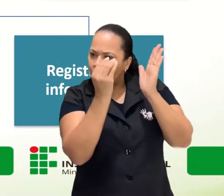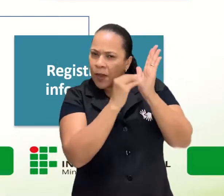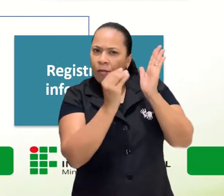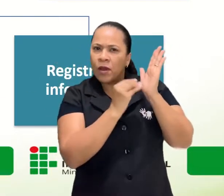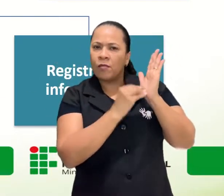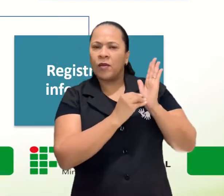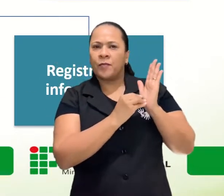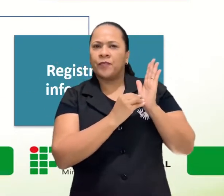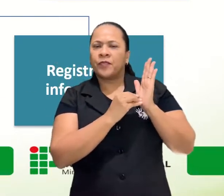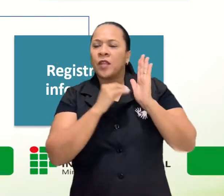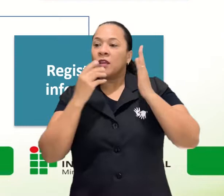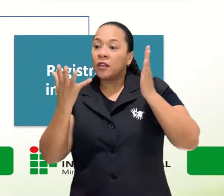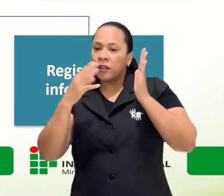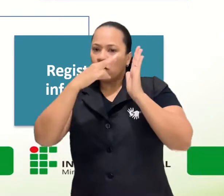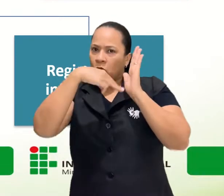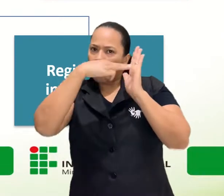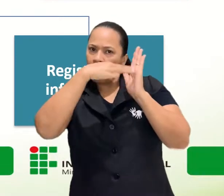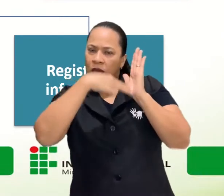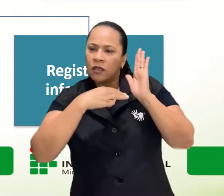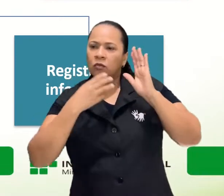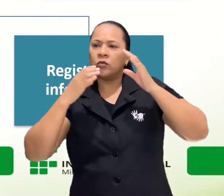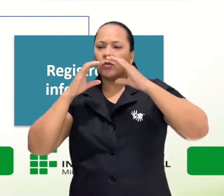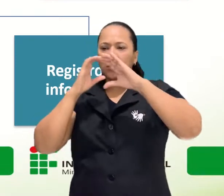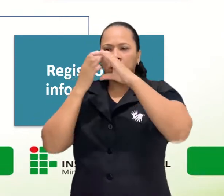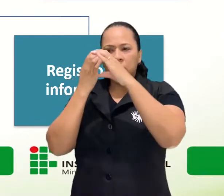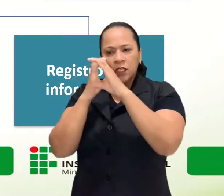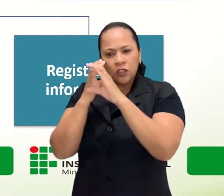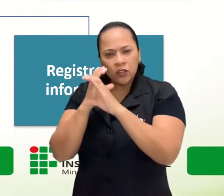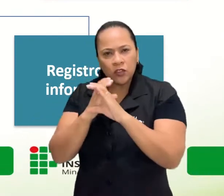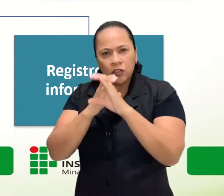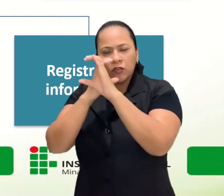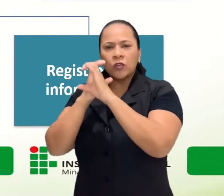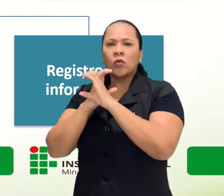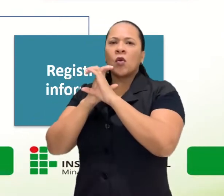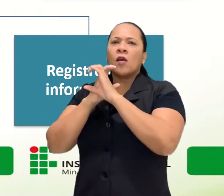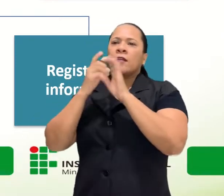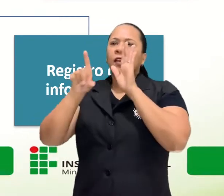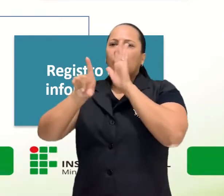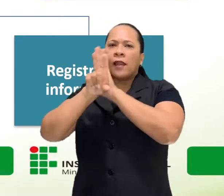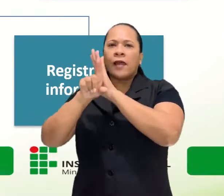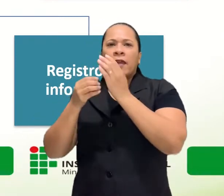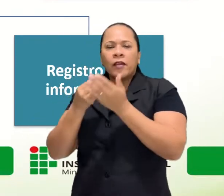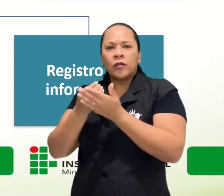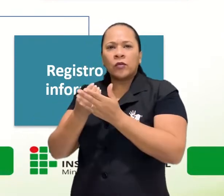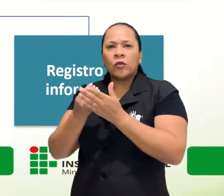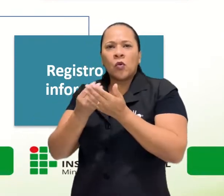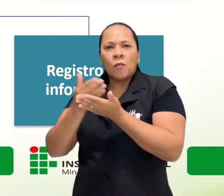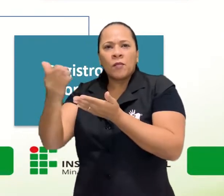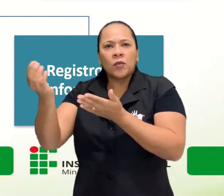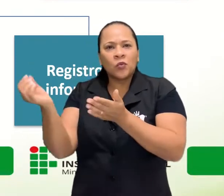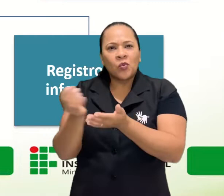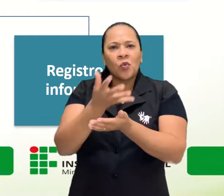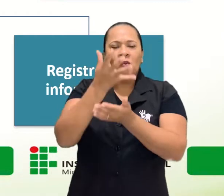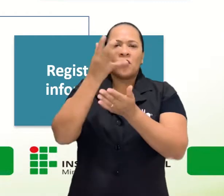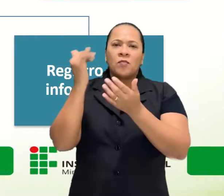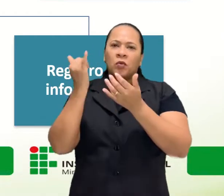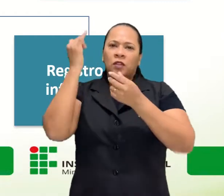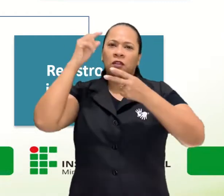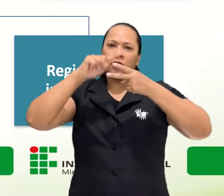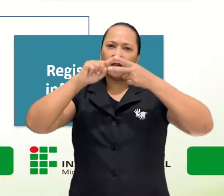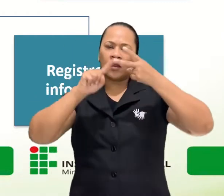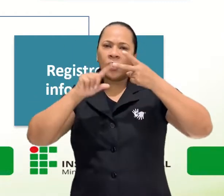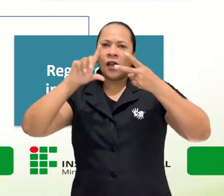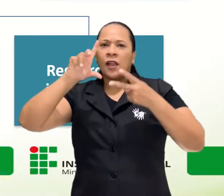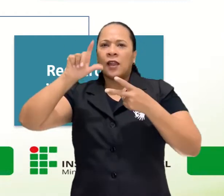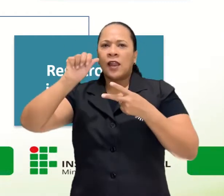Com base no método científico, foram introduzidas leis importantes, como, por exemplo, a lei de Lavoisier